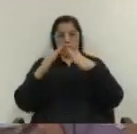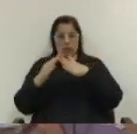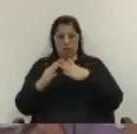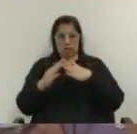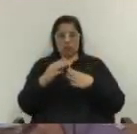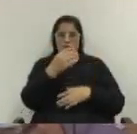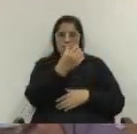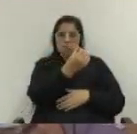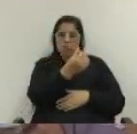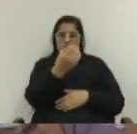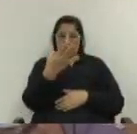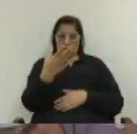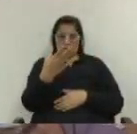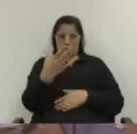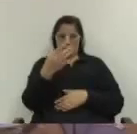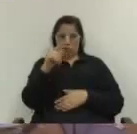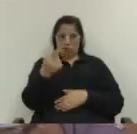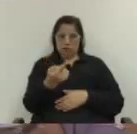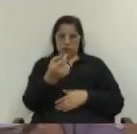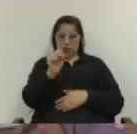74,88, onerando assim em